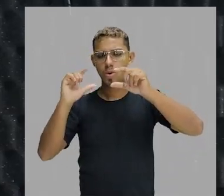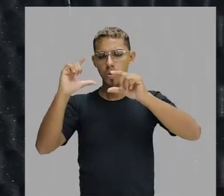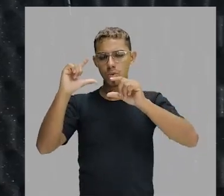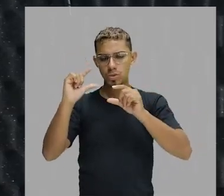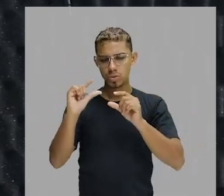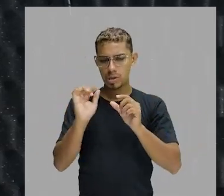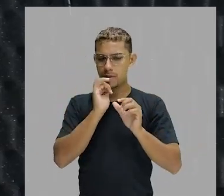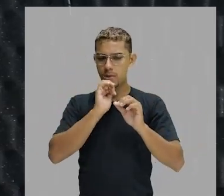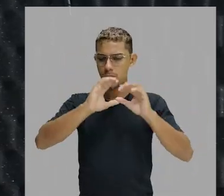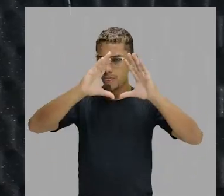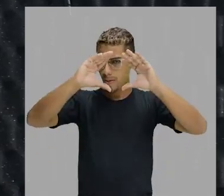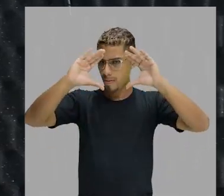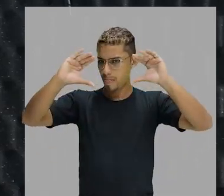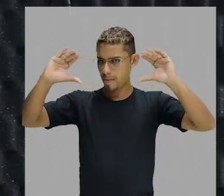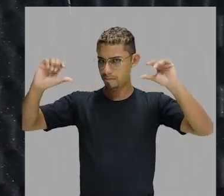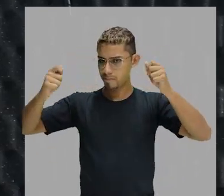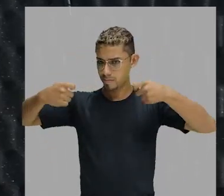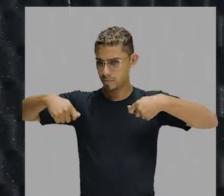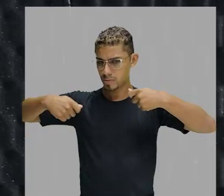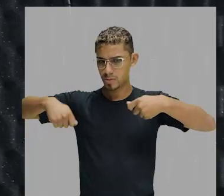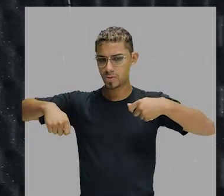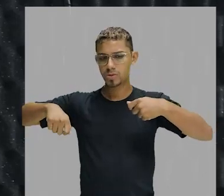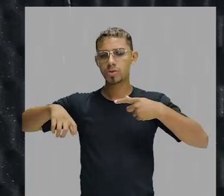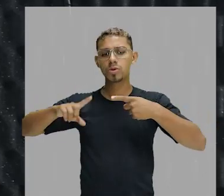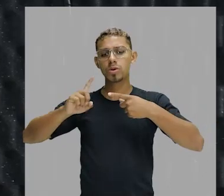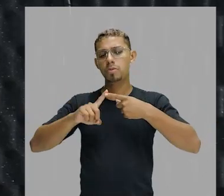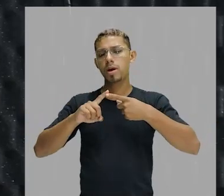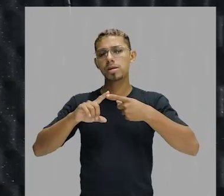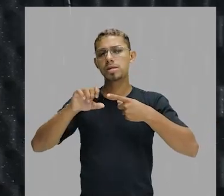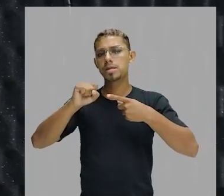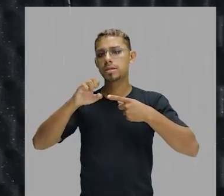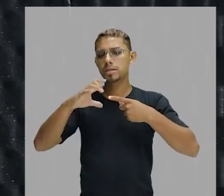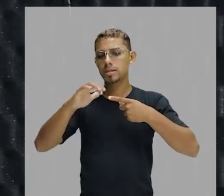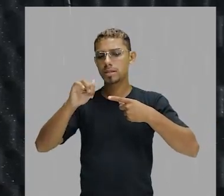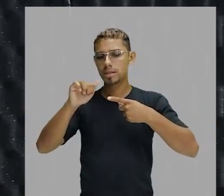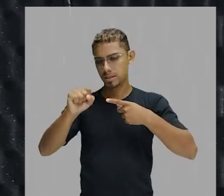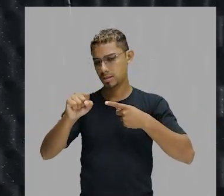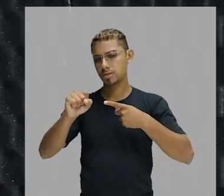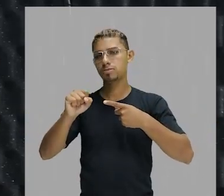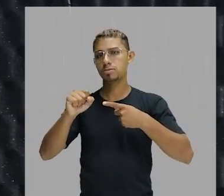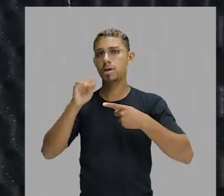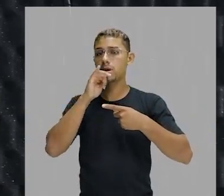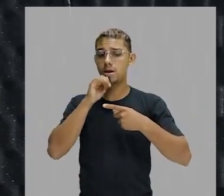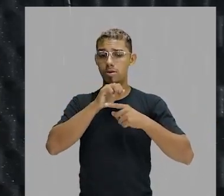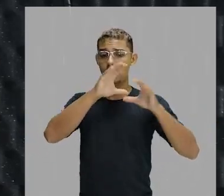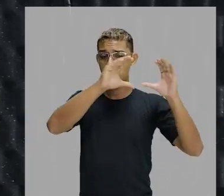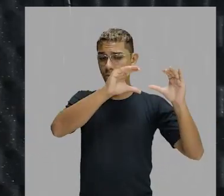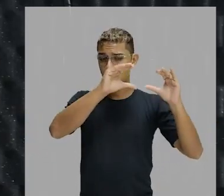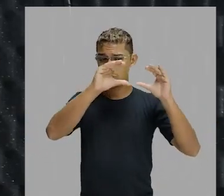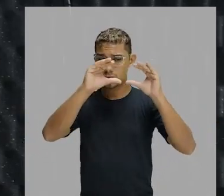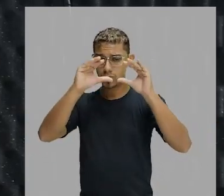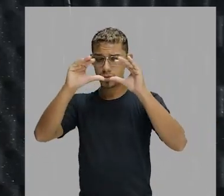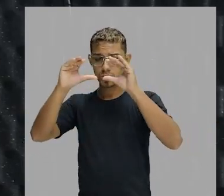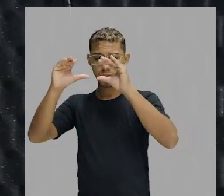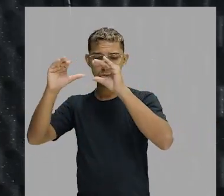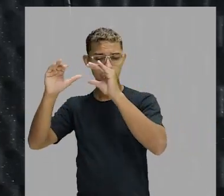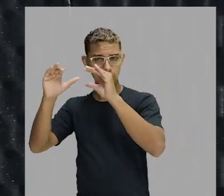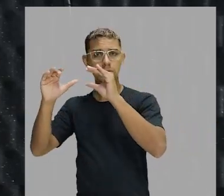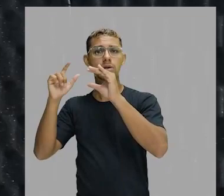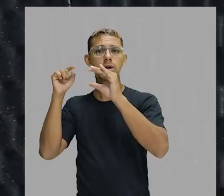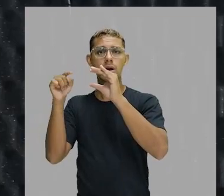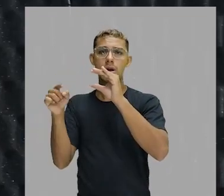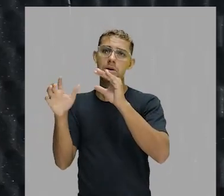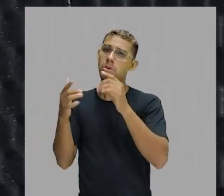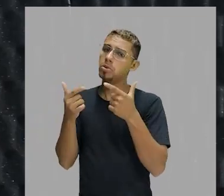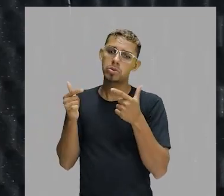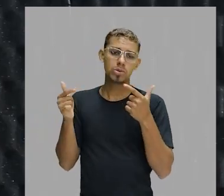que teoricamente deveriam ser úmidas vão ficar nuvens mais secas. Resultado, quando elas se deslocam, elas já vão ter basicamente ou